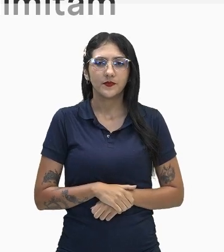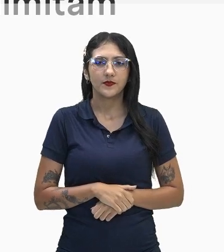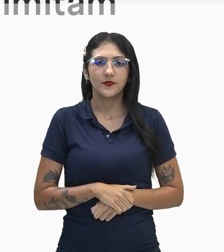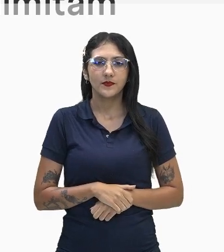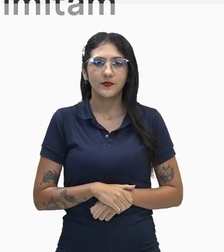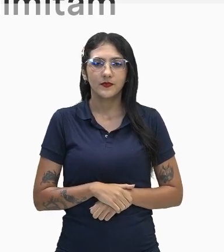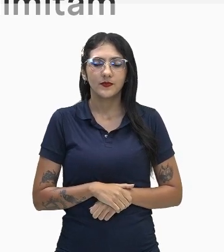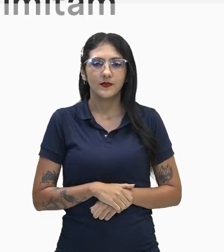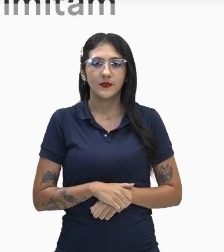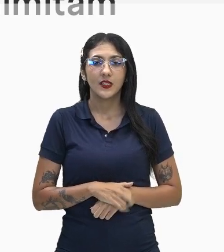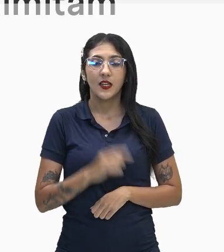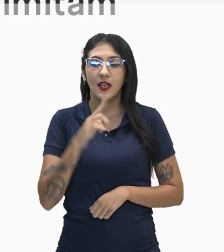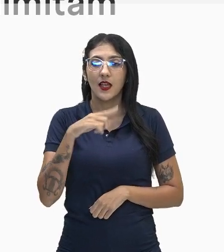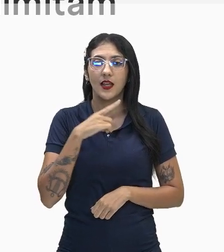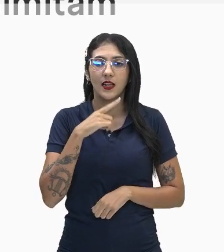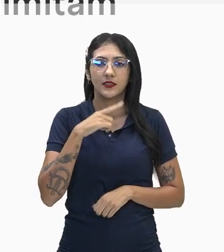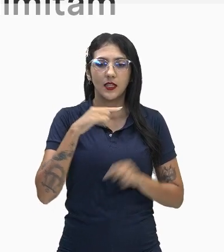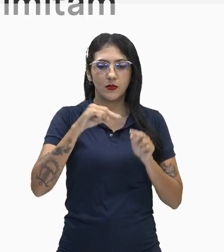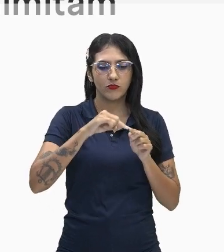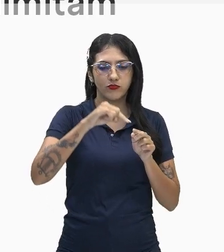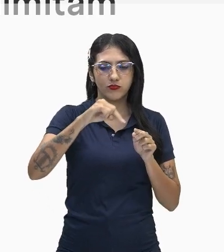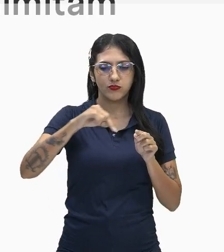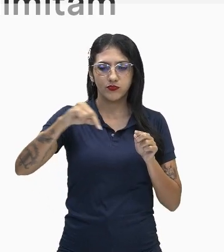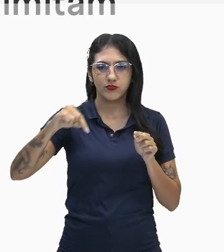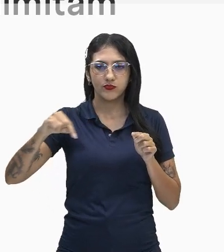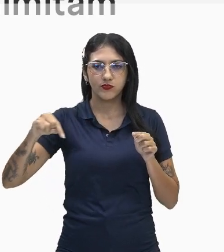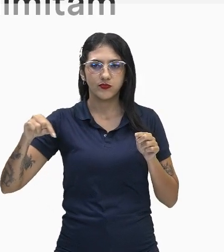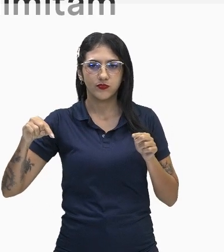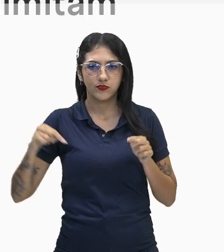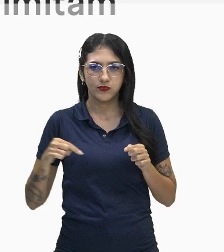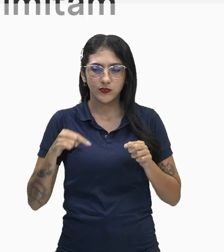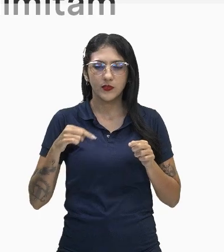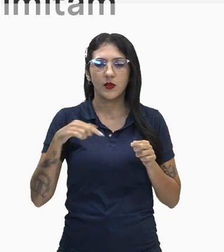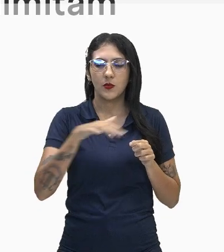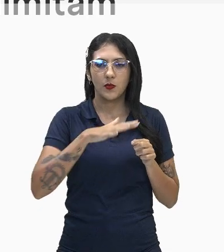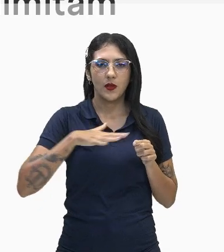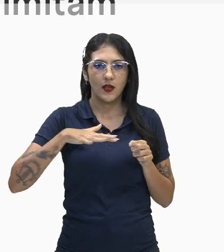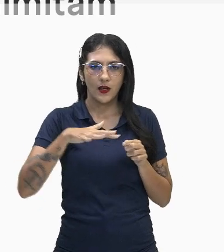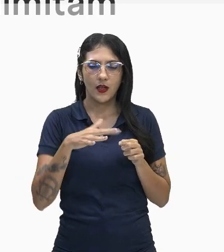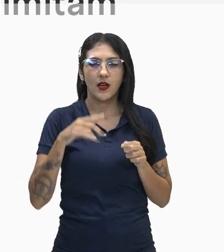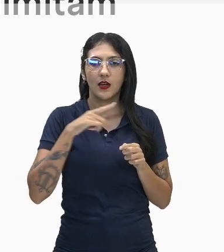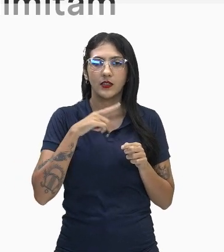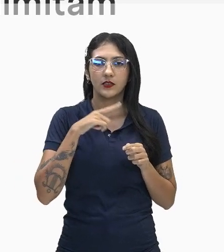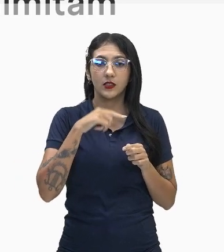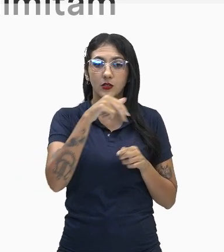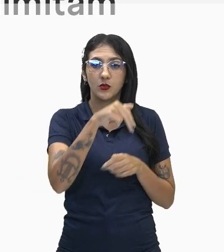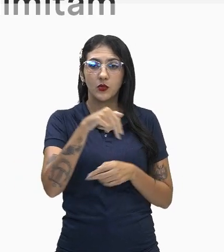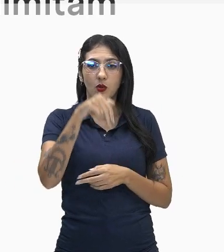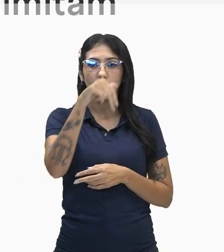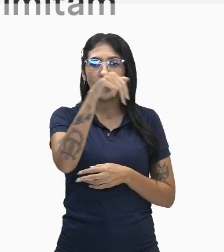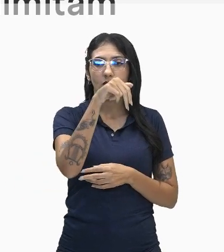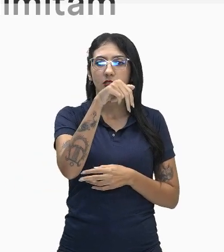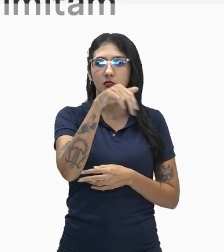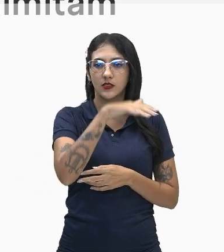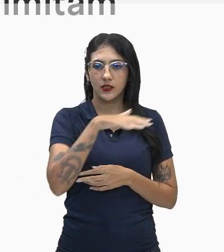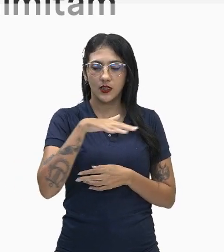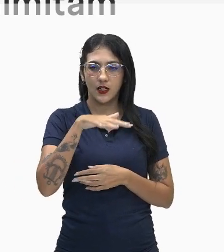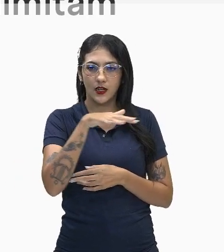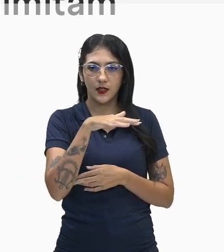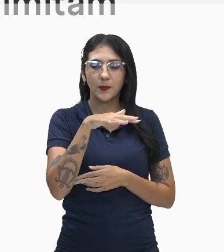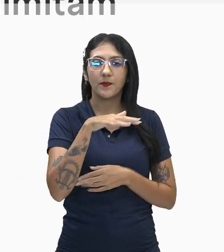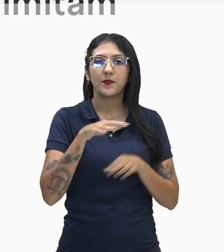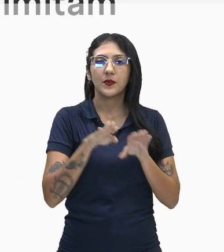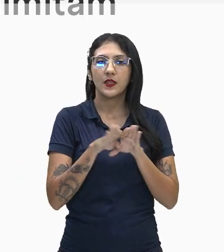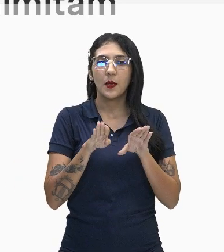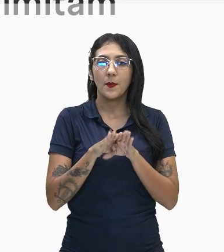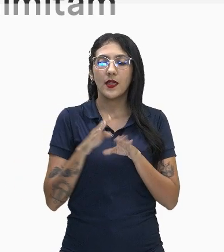verdade, delimitada ali pelo Escudo das Guianas, que está ao norte da bacia sedimentar, e o escudo brasileiro, que